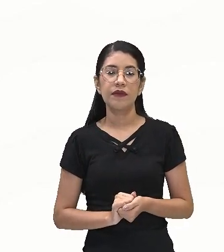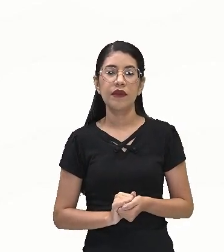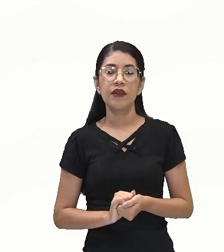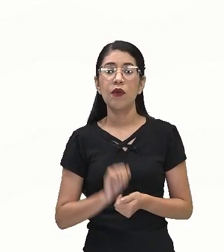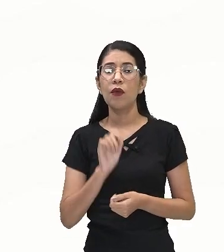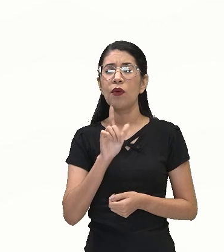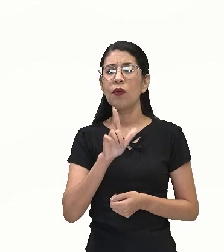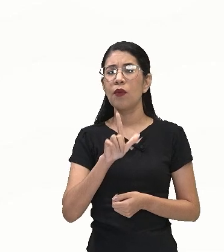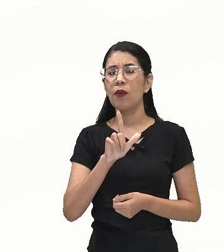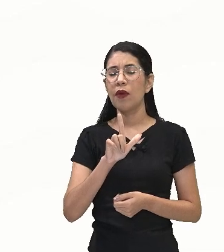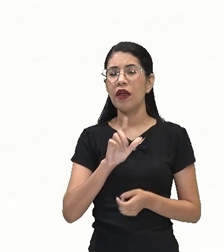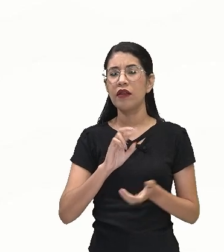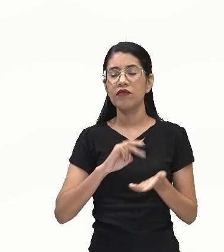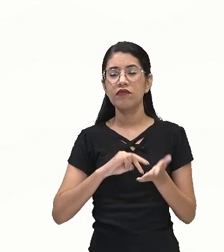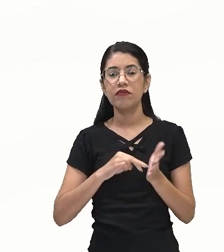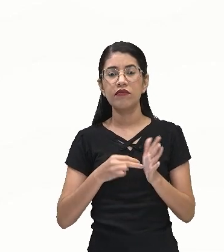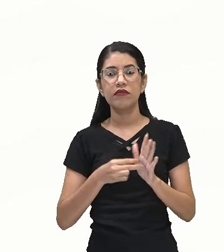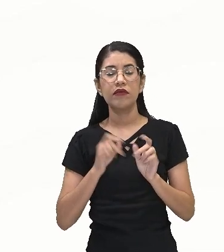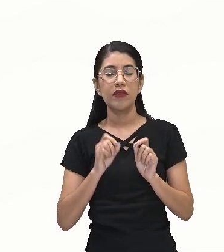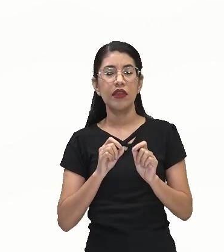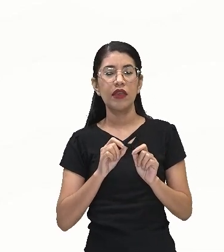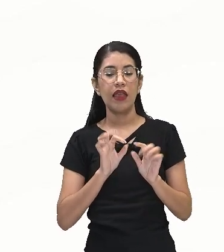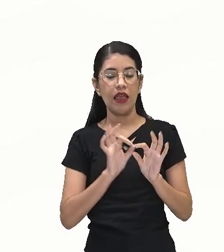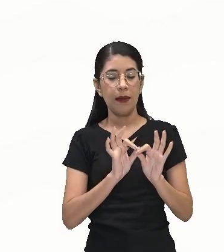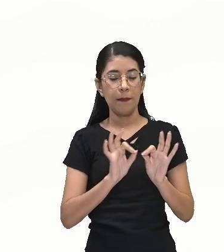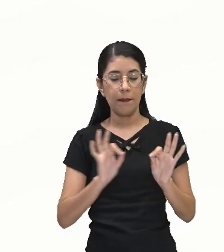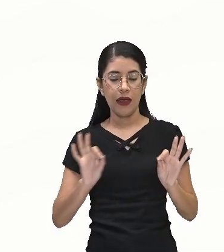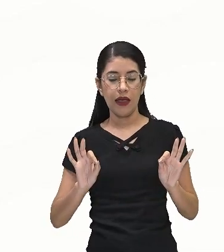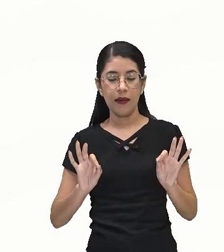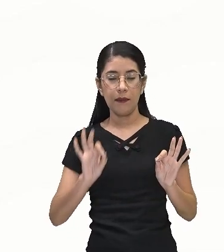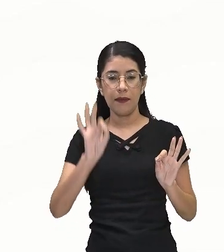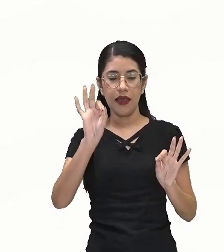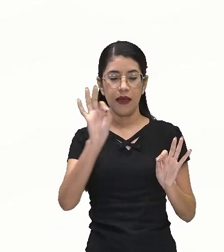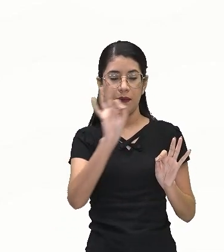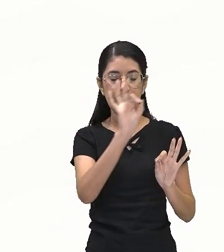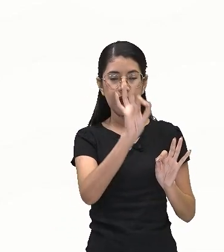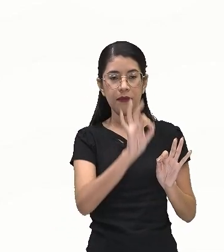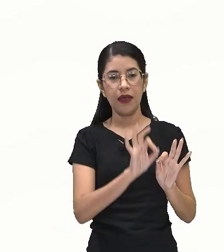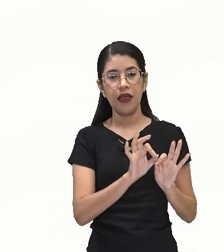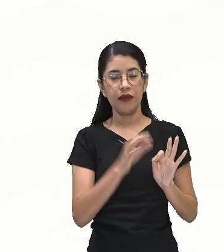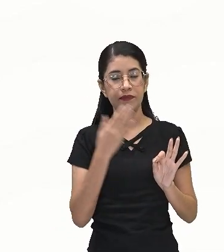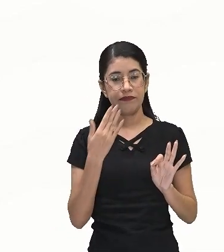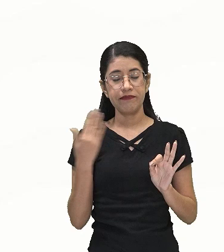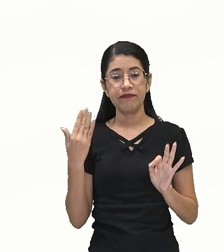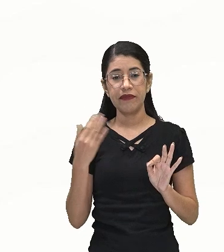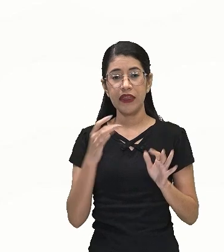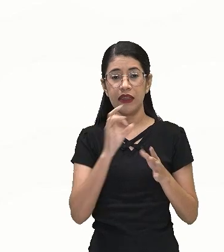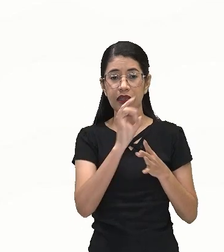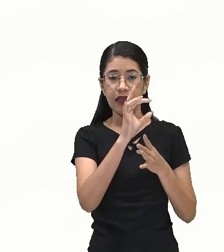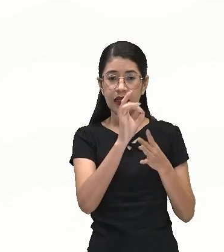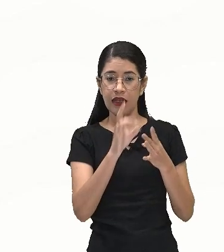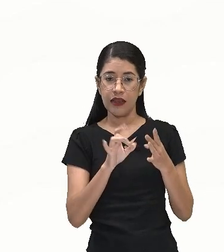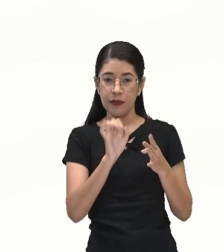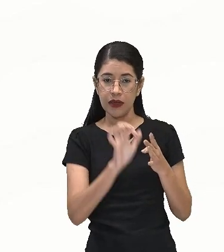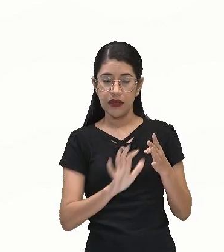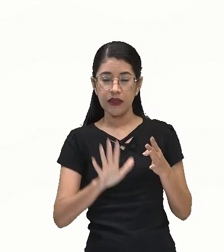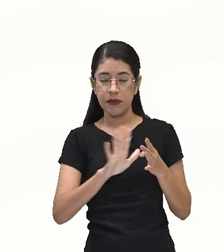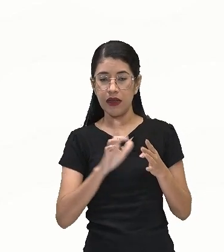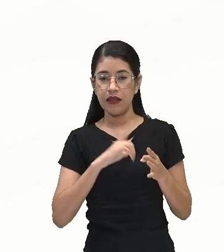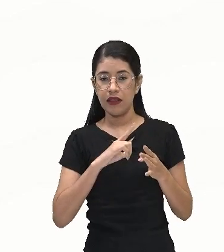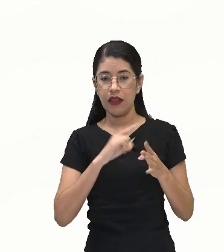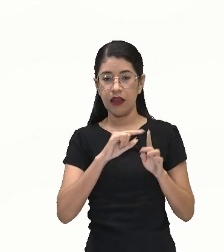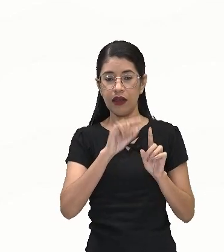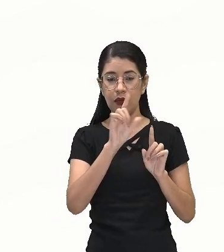L? A medida do meu lado, tá? Então, aqui o meu lado da minha figura, certo? Representado aqui